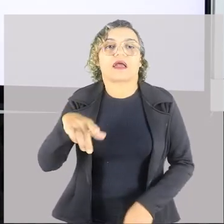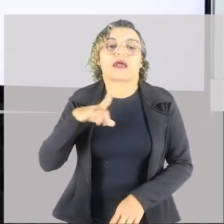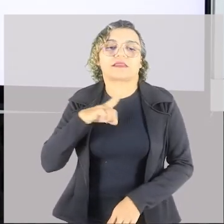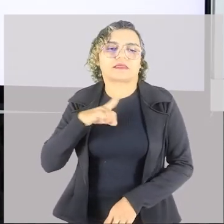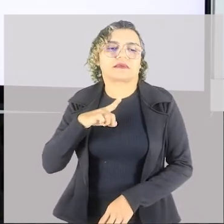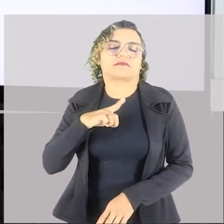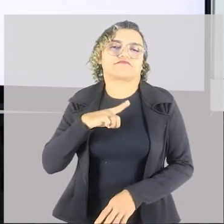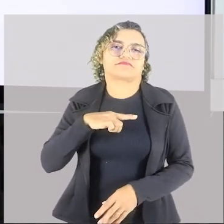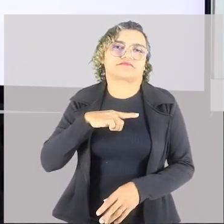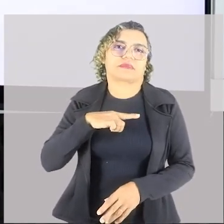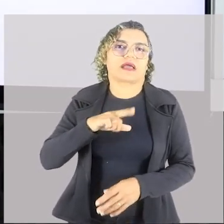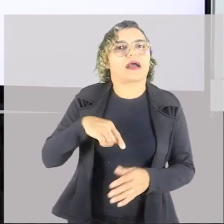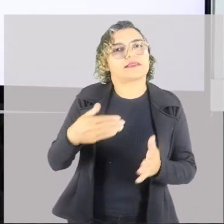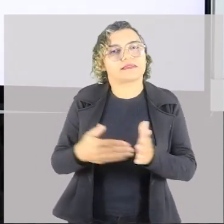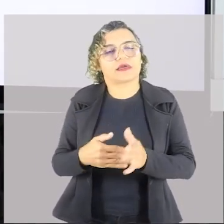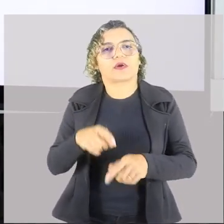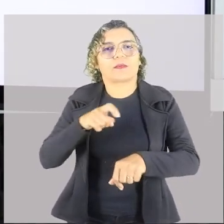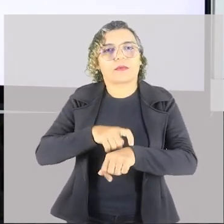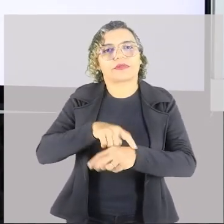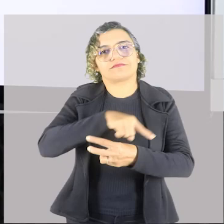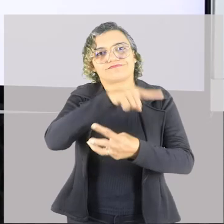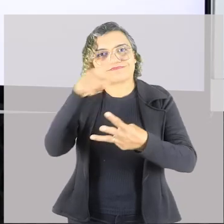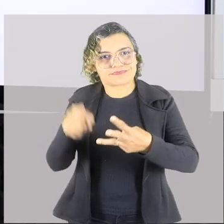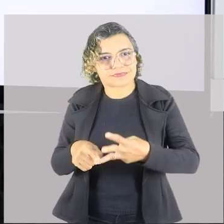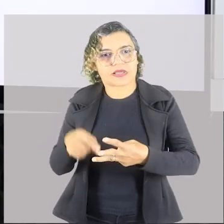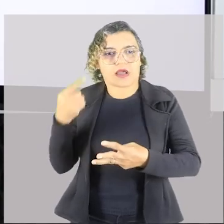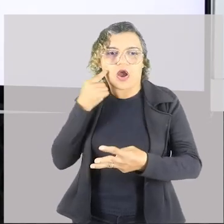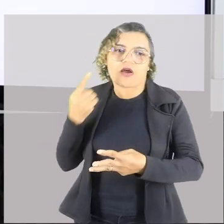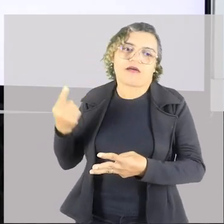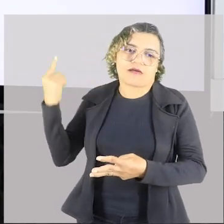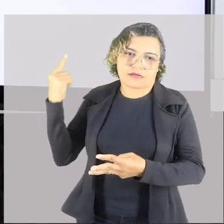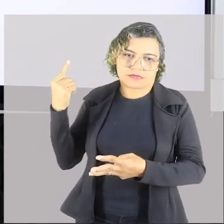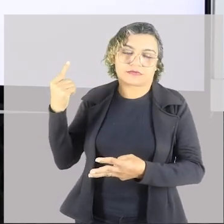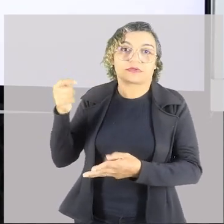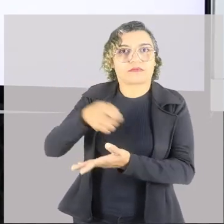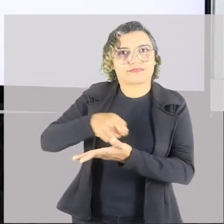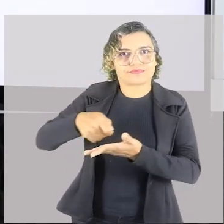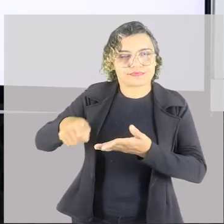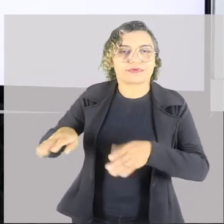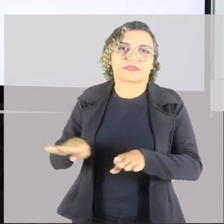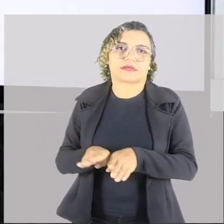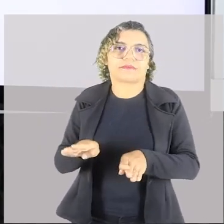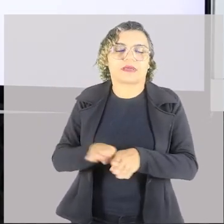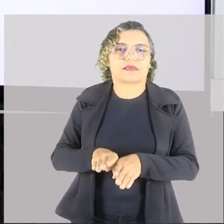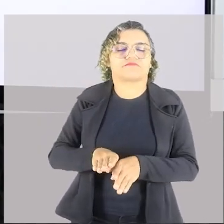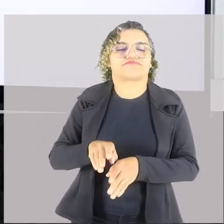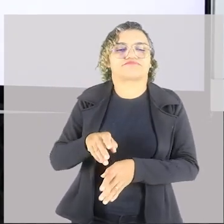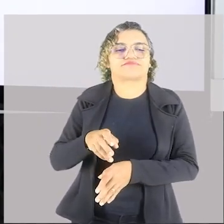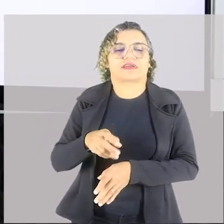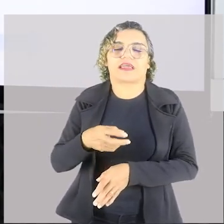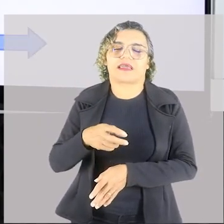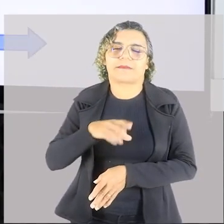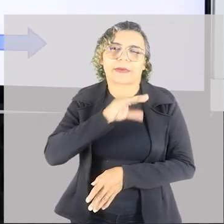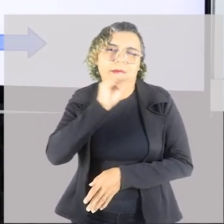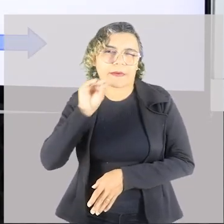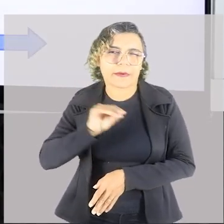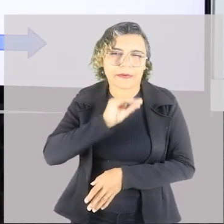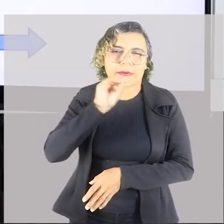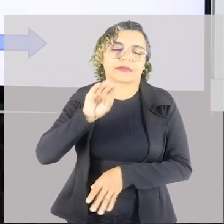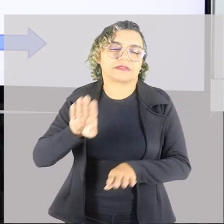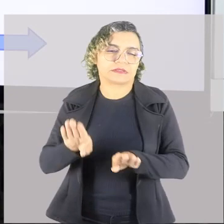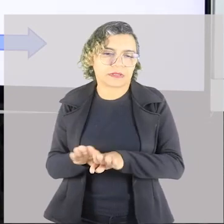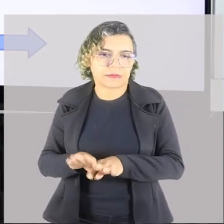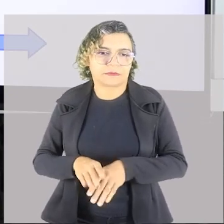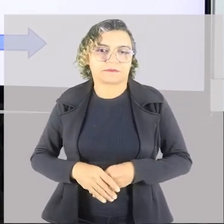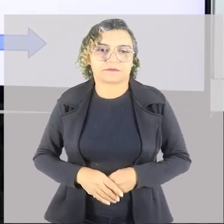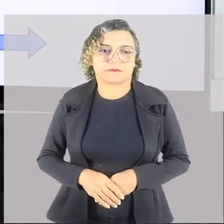o momento onde o ser humano inventa o alfabeto fonético e também o uso da escrita, que já seria a civilização. E